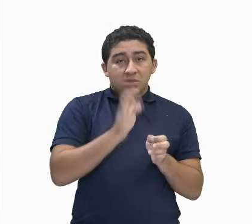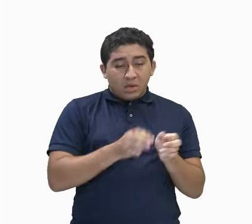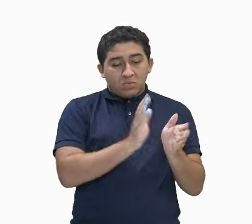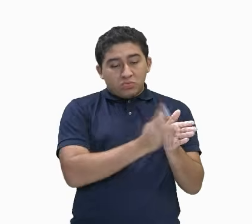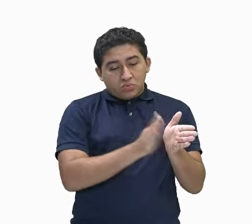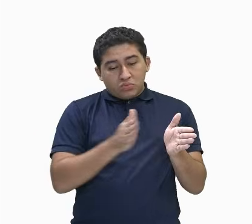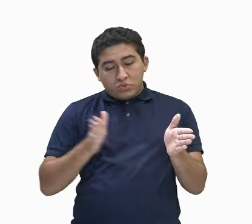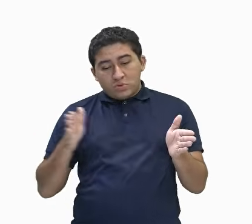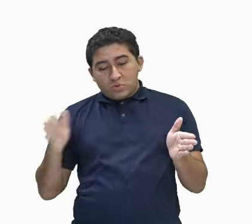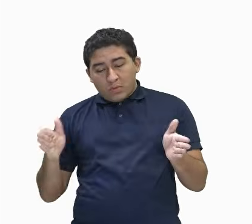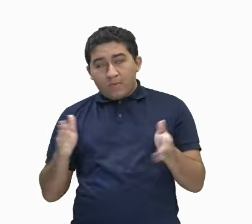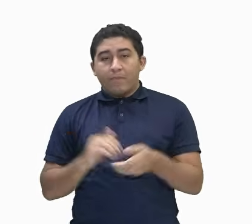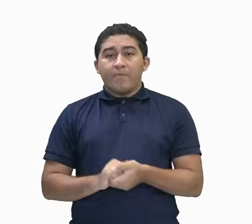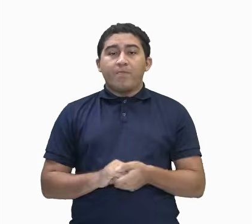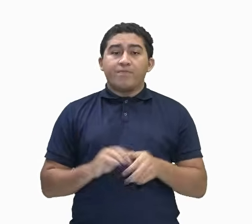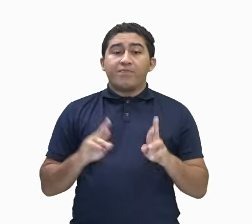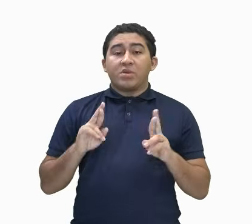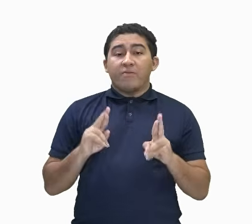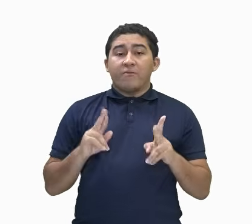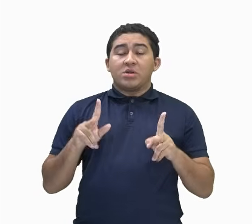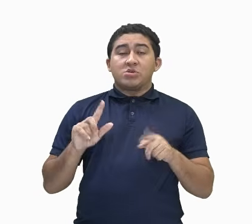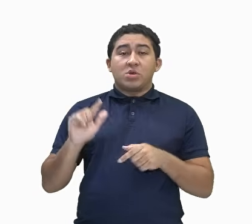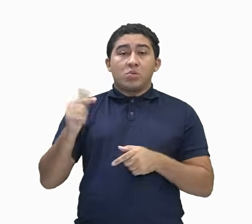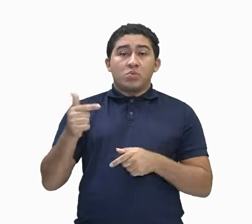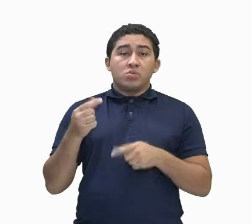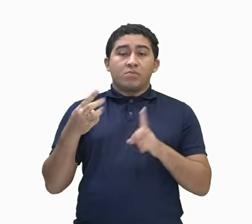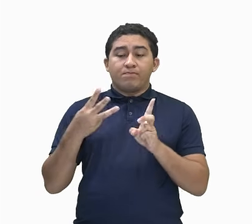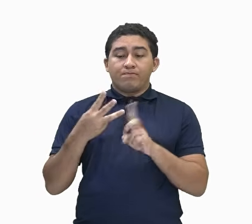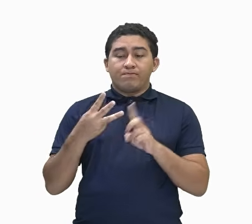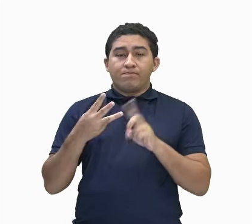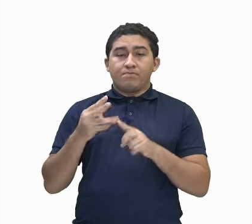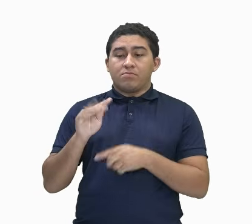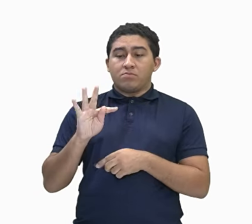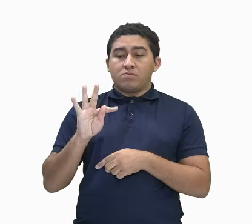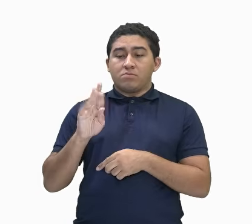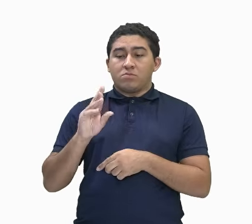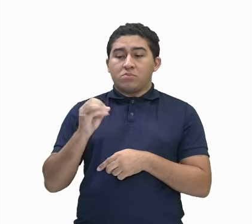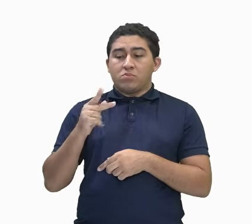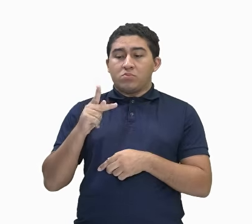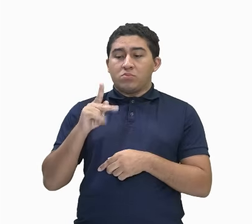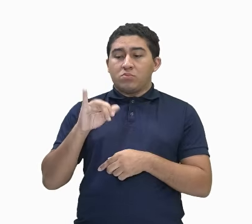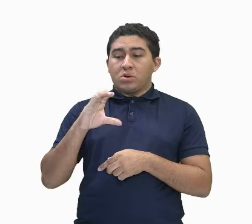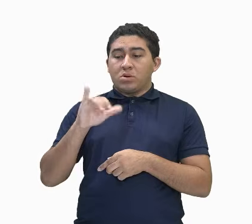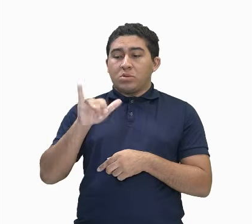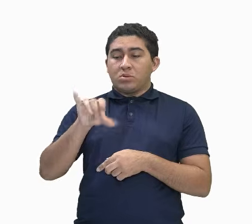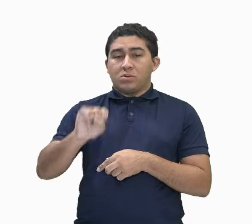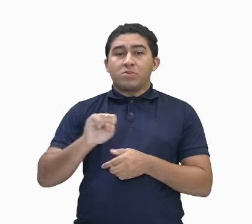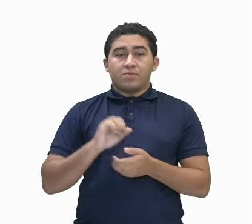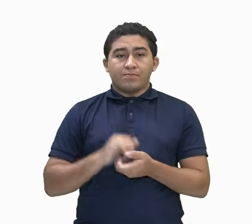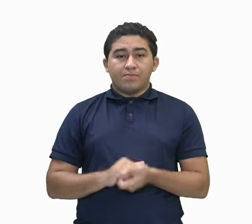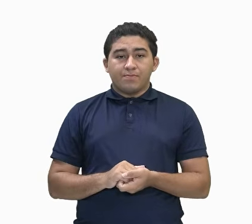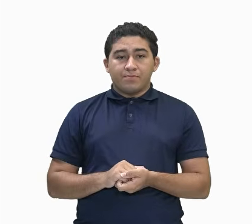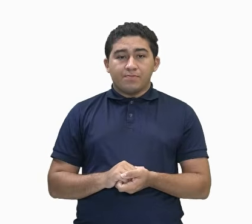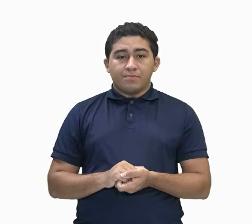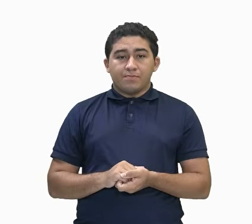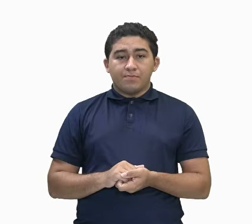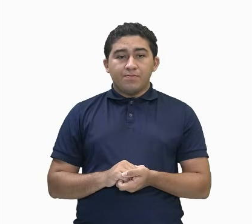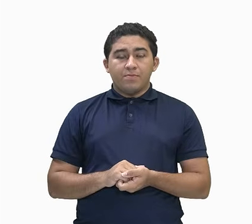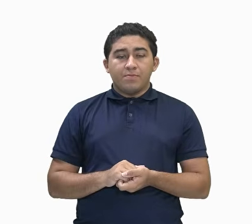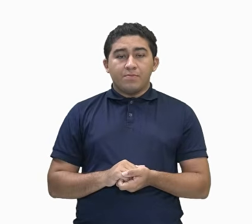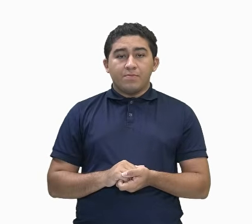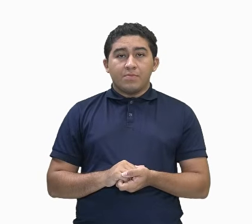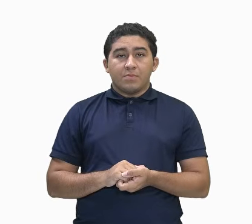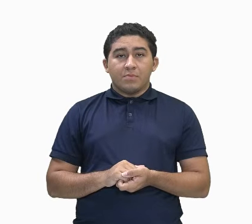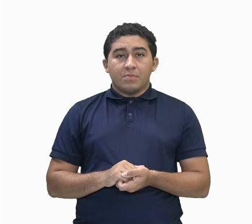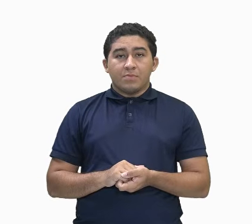definidas. Diferente, né, das zonas tropicais. A área tropical, gente, vai ser